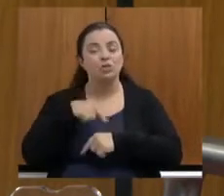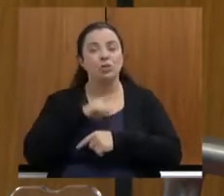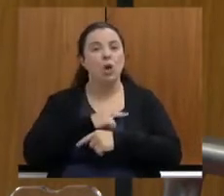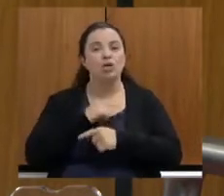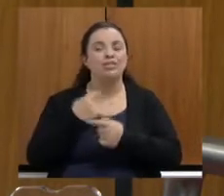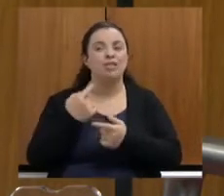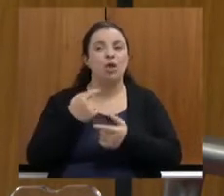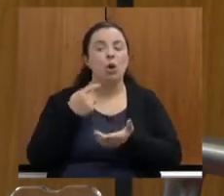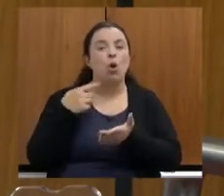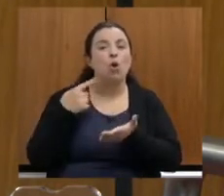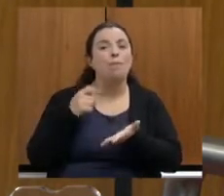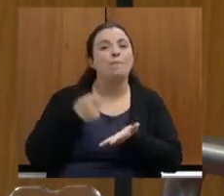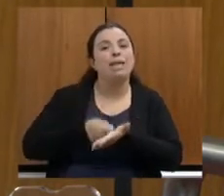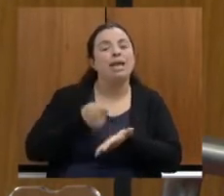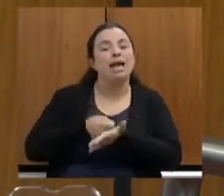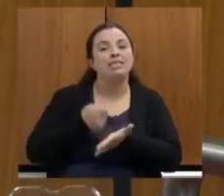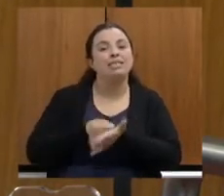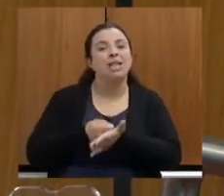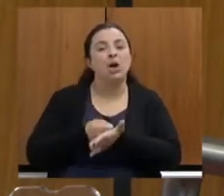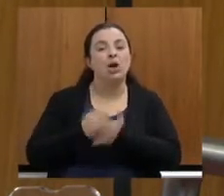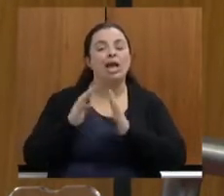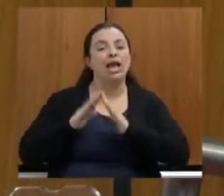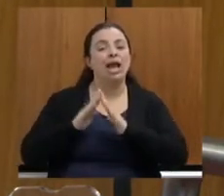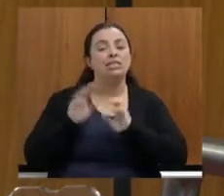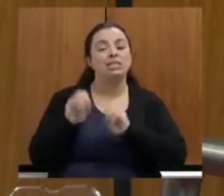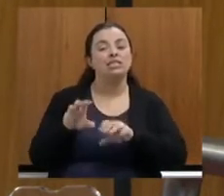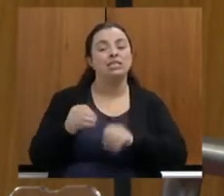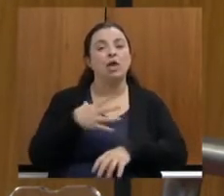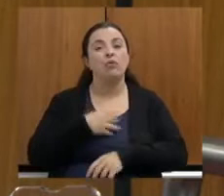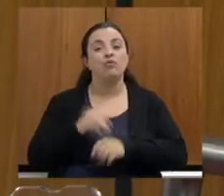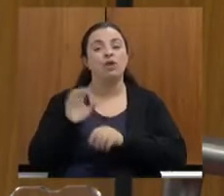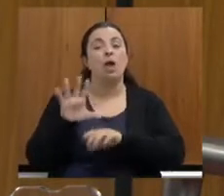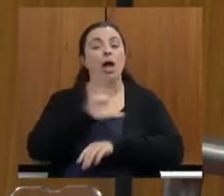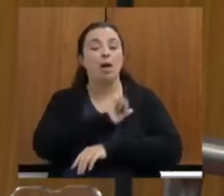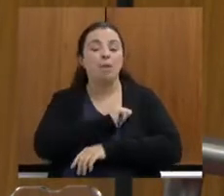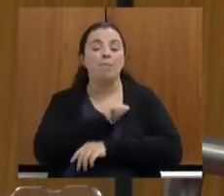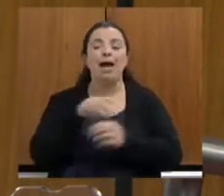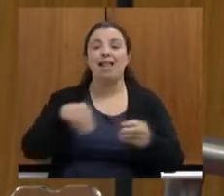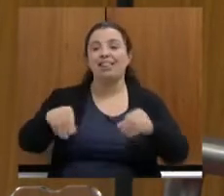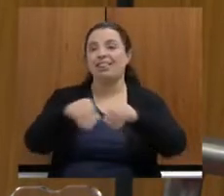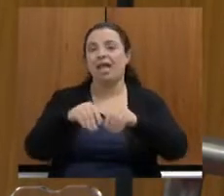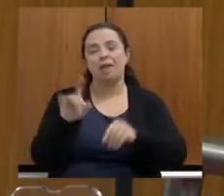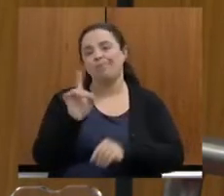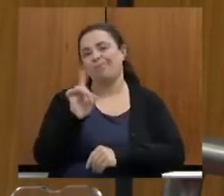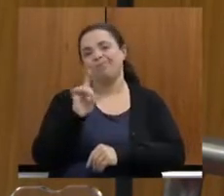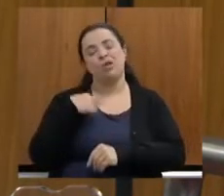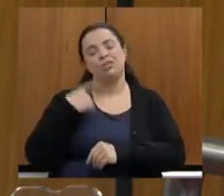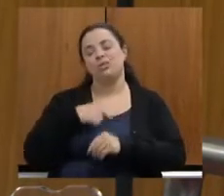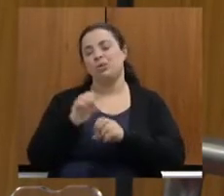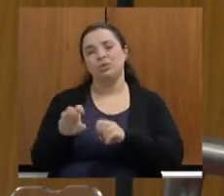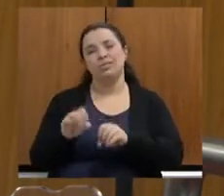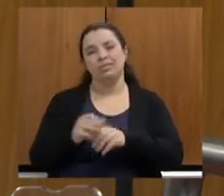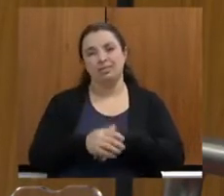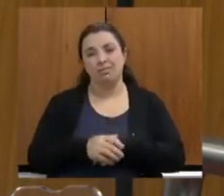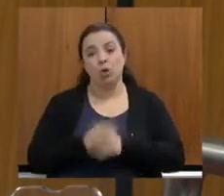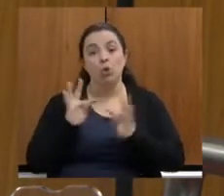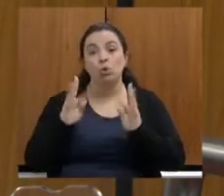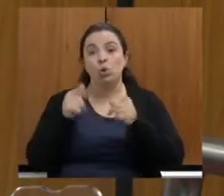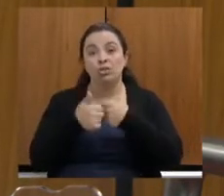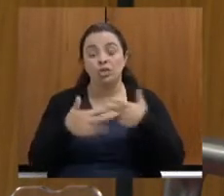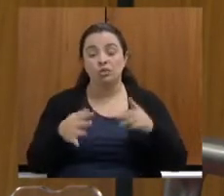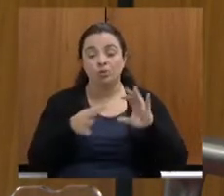nosso dever de casa que ensinava os nossos filhos o amor à Terra ensinar que tudo está interligado